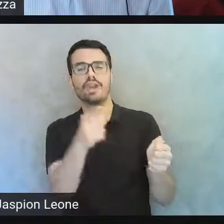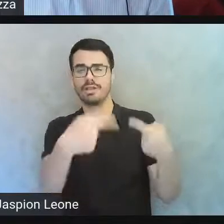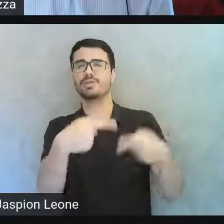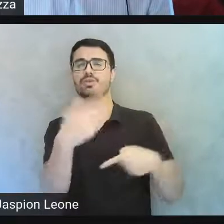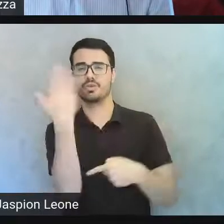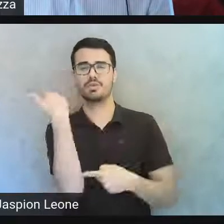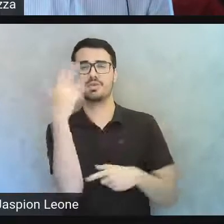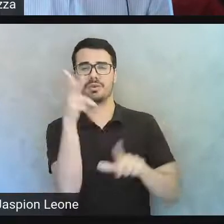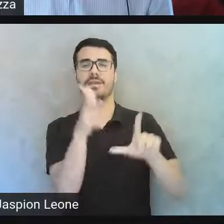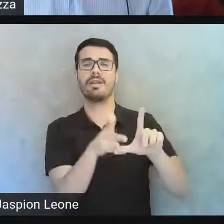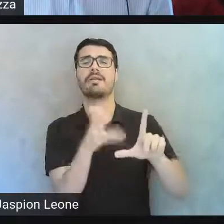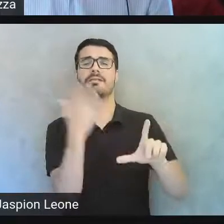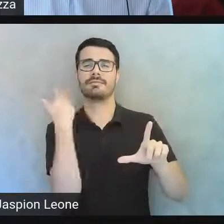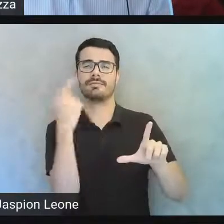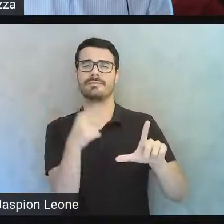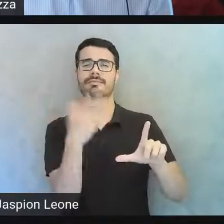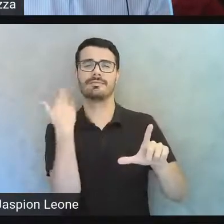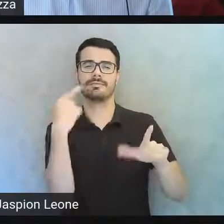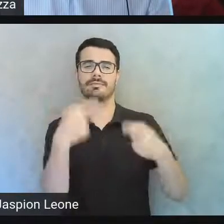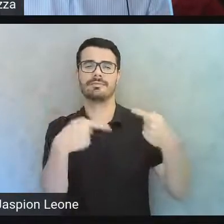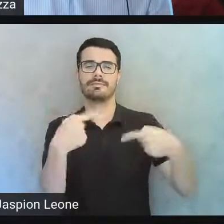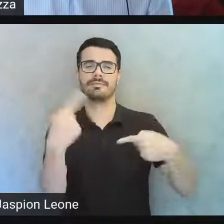estava aqui, né?